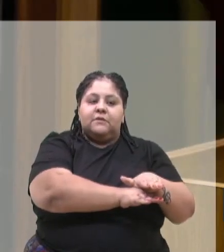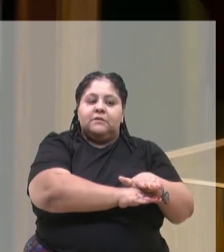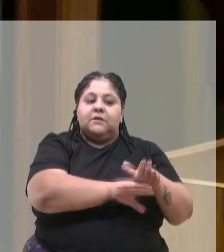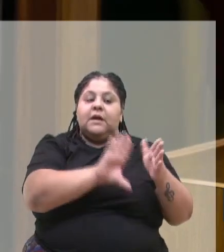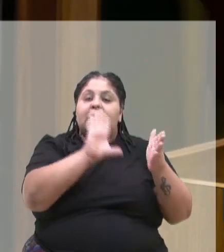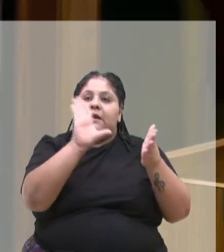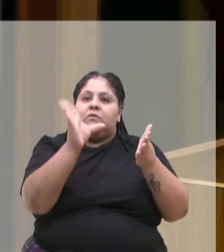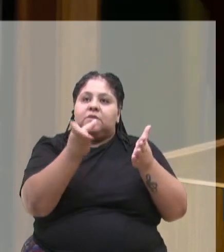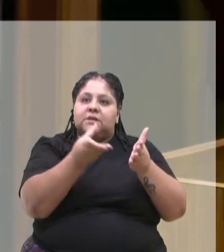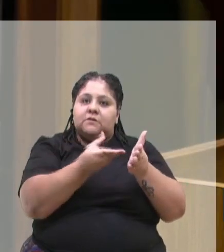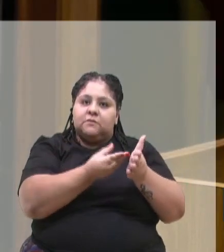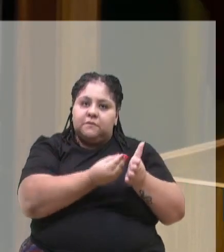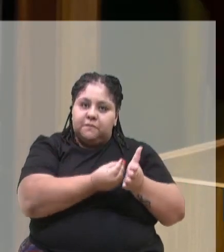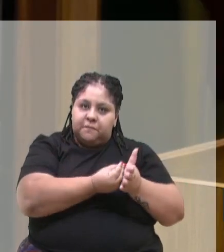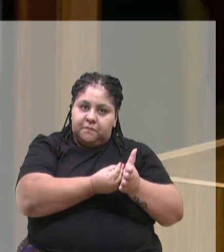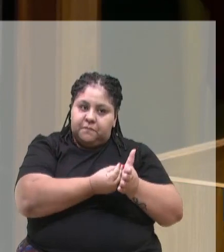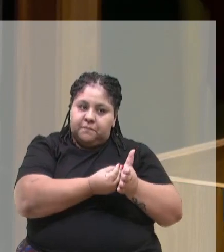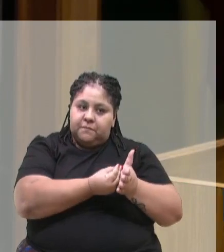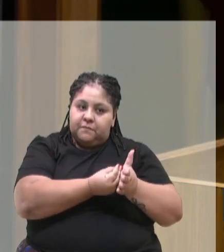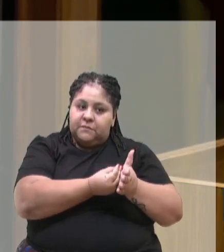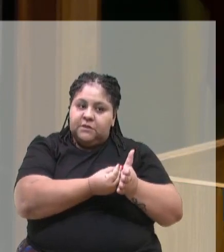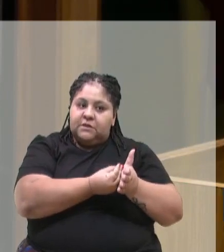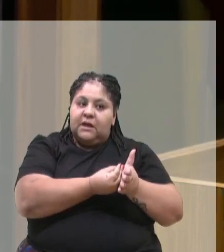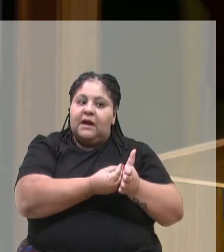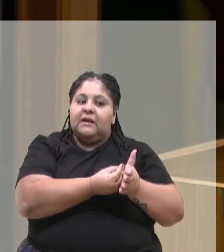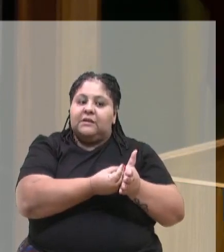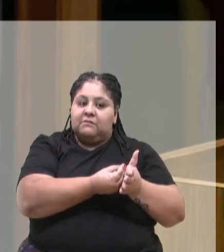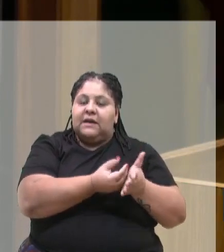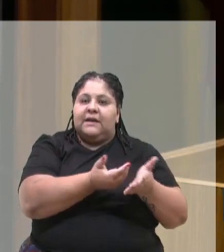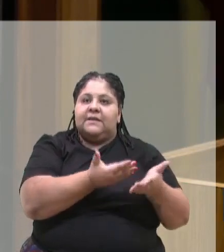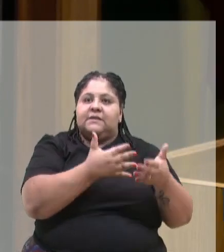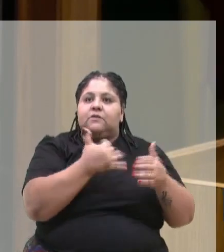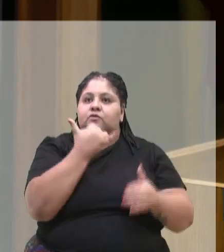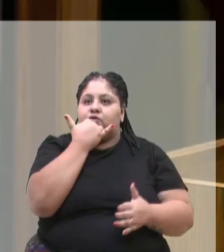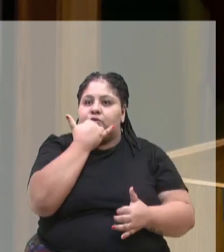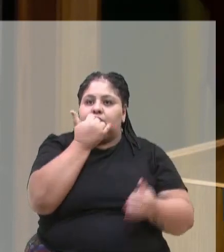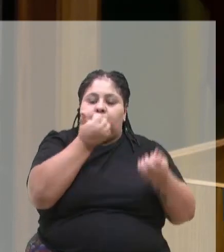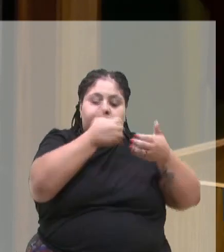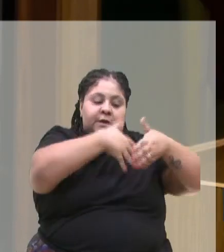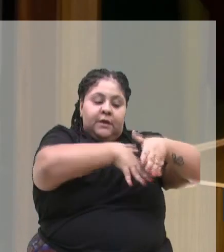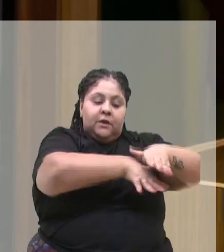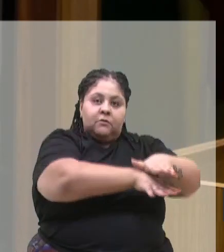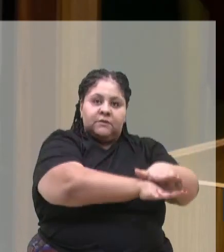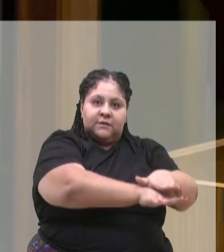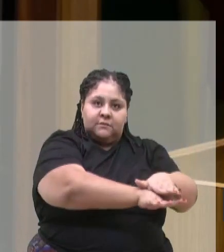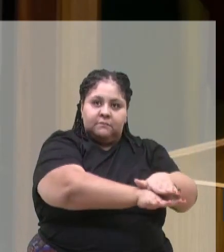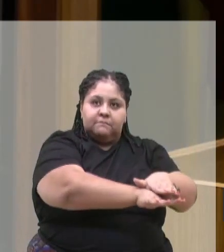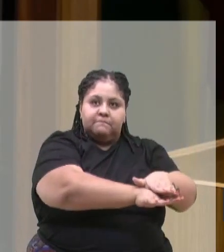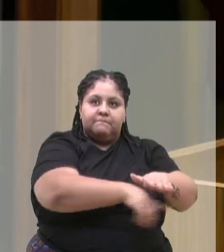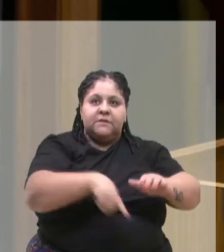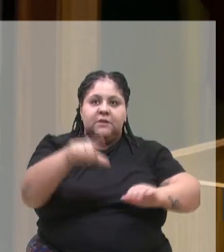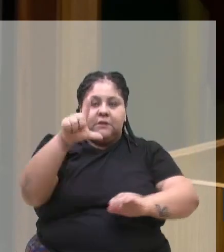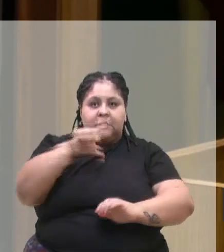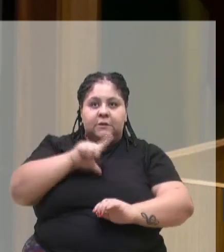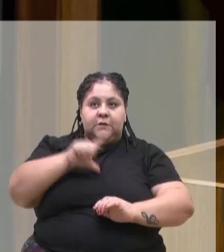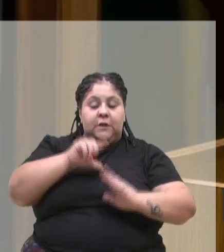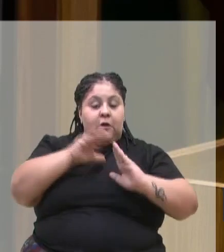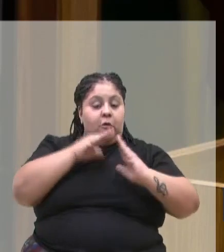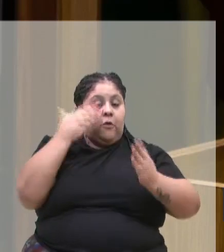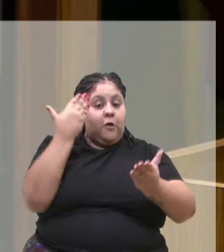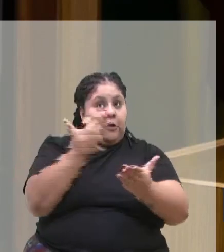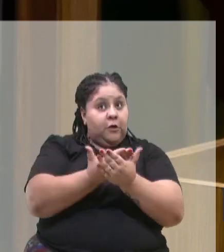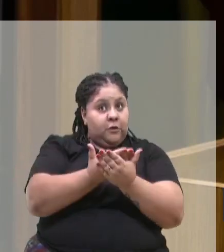geograficamente. A Camila mora lá no Jardelino, no São Vicente. E aí nós temos uma escola lá, que é a Escola